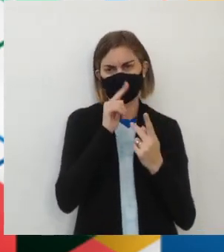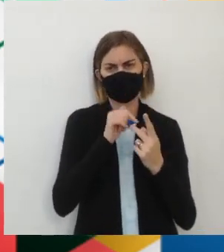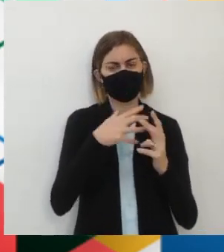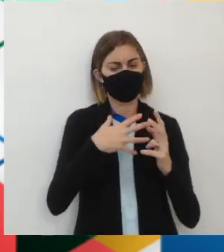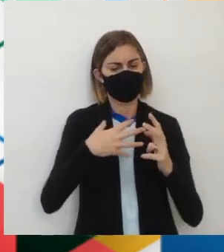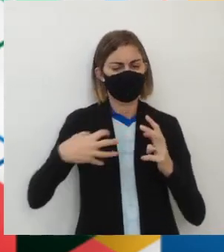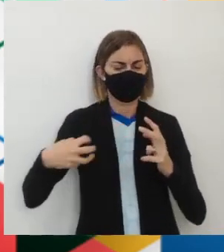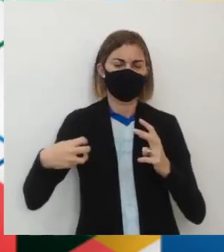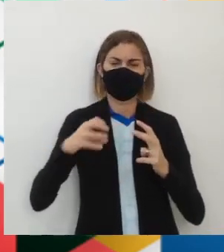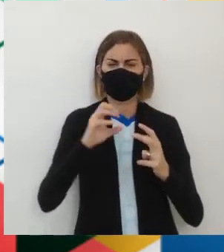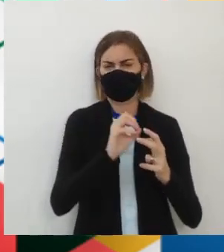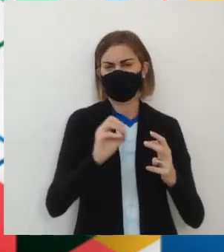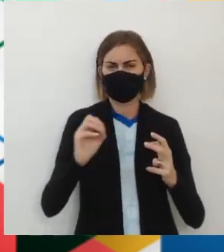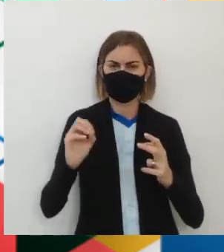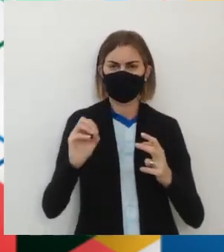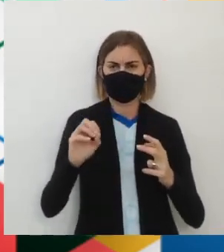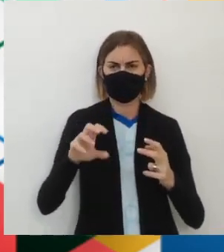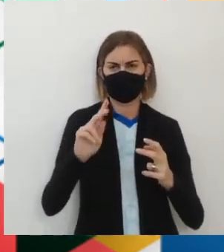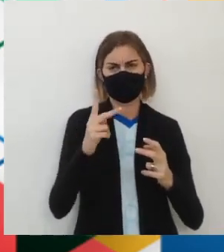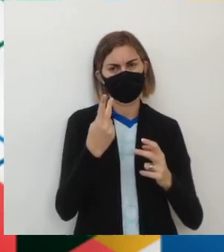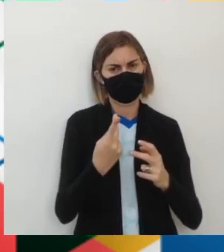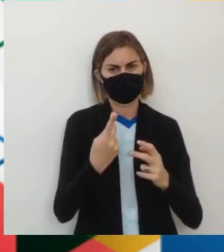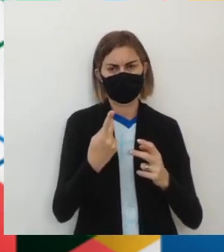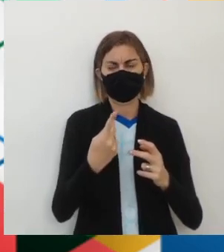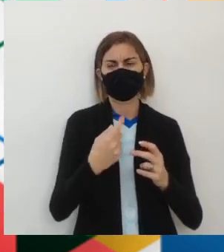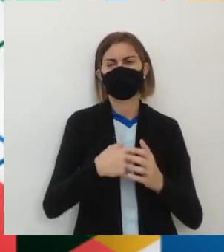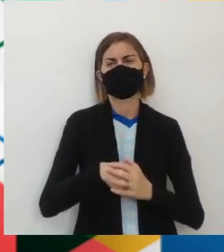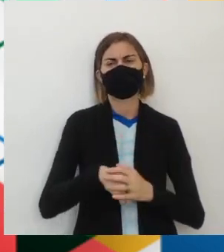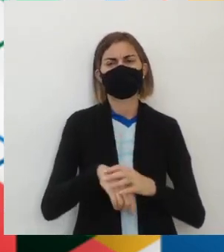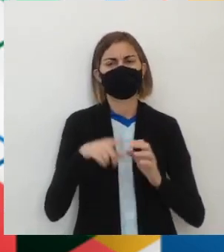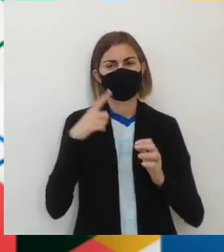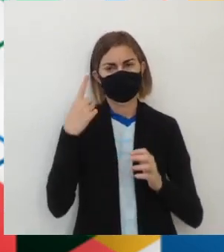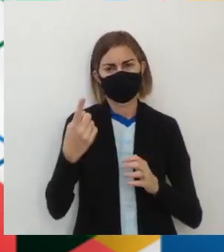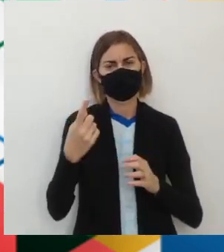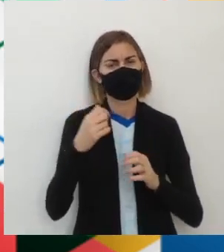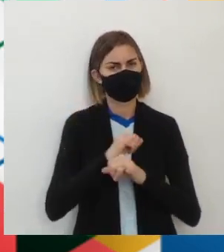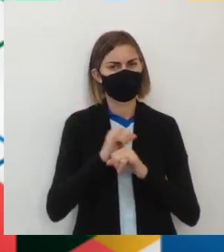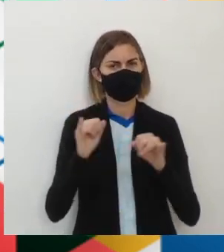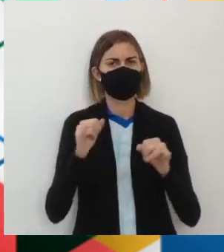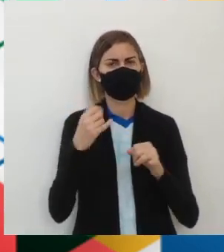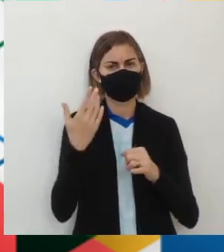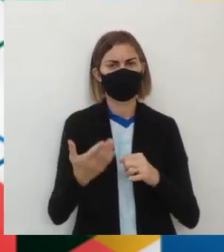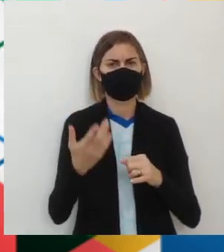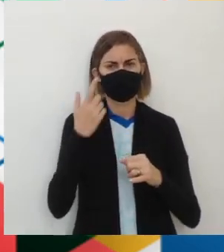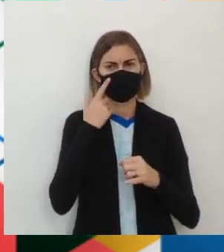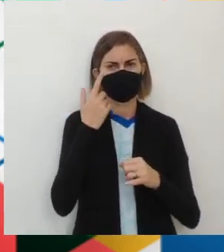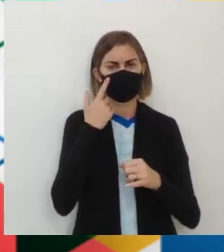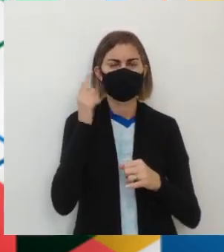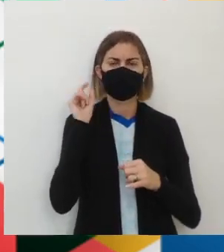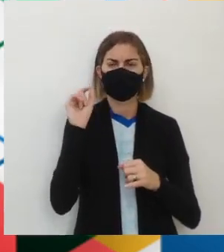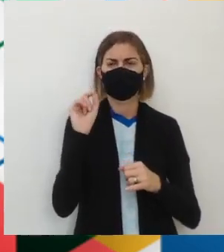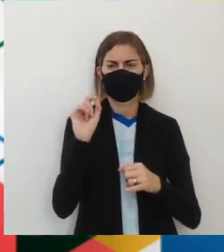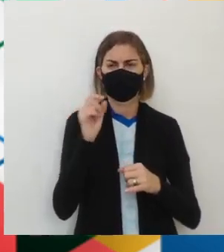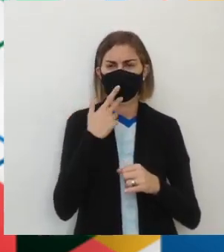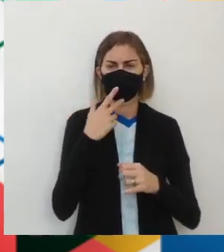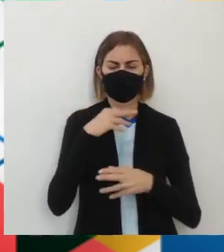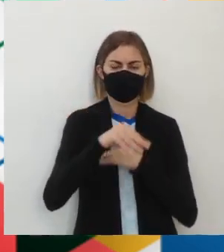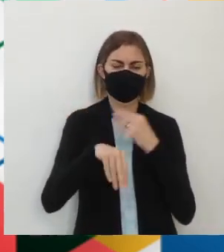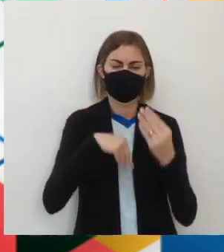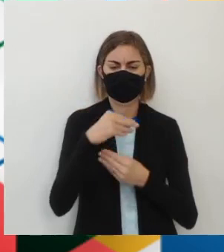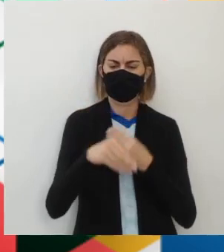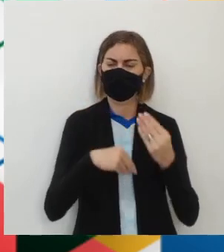esse oxigênio e aí finaliza com a estrutura do OH, tá? Então, dito isto, vamos olhar o que a questão fala aí sobre essa